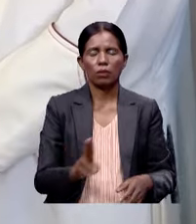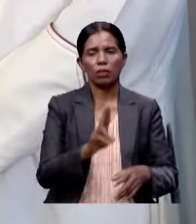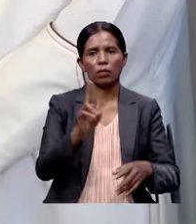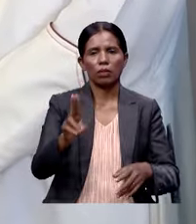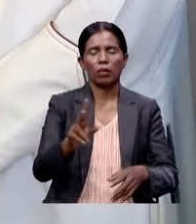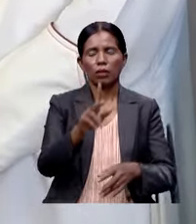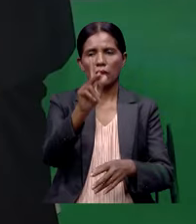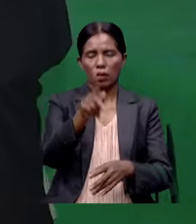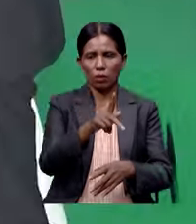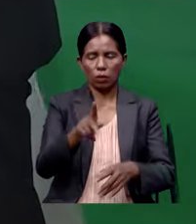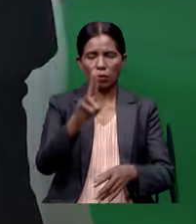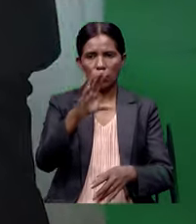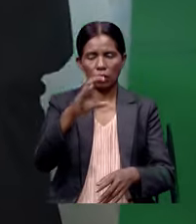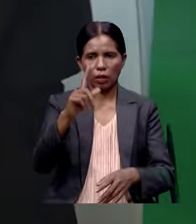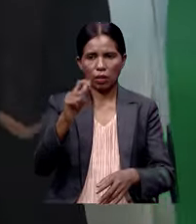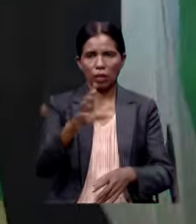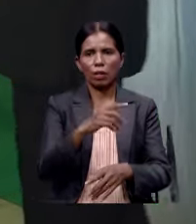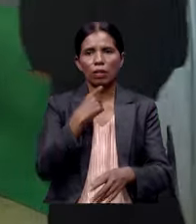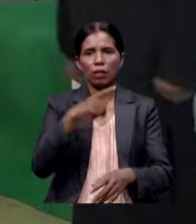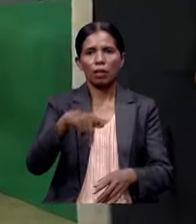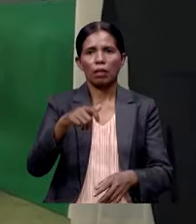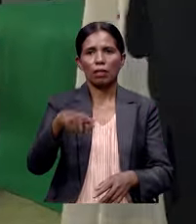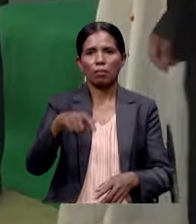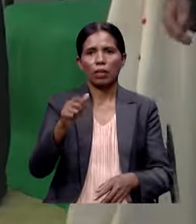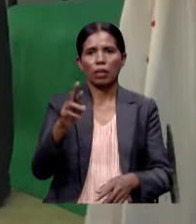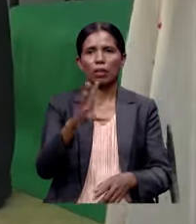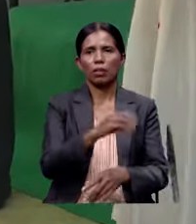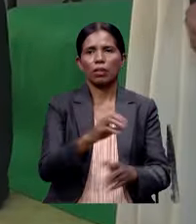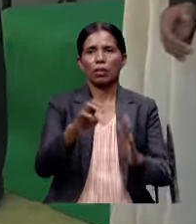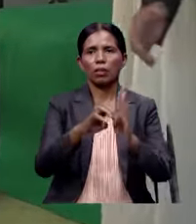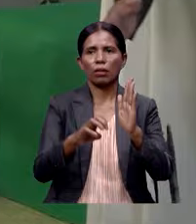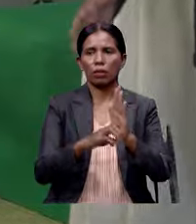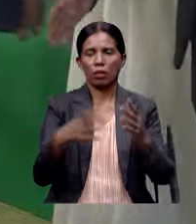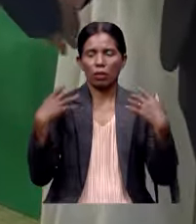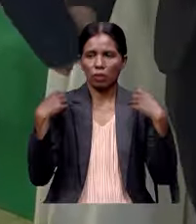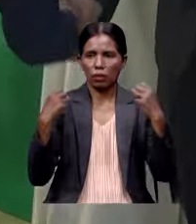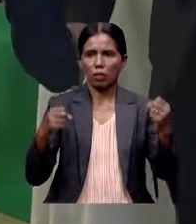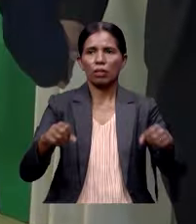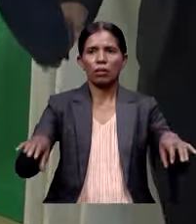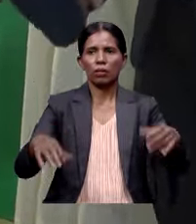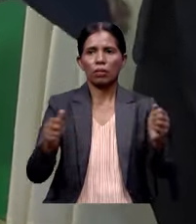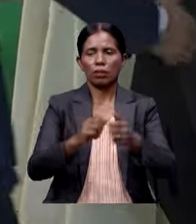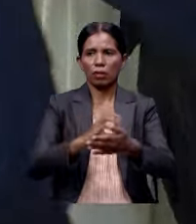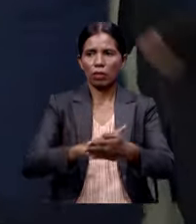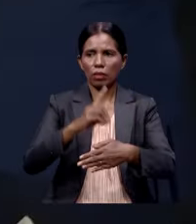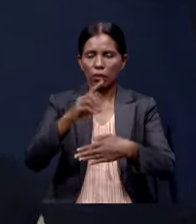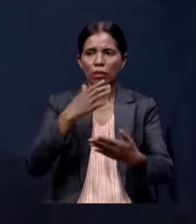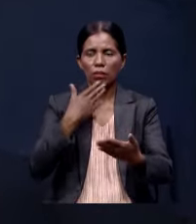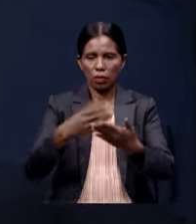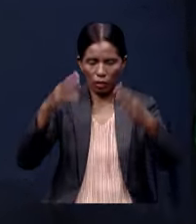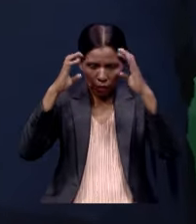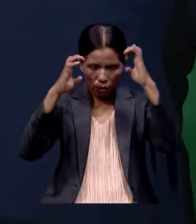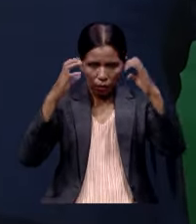Timorense, Padre Joel Casmiro da Costa Pinto Hateten, estrutura refere, beleza força liutan, serviço hori desenvolve, qualidade de educação